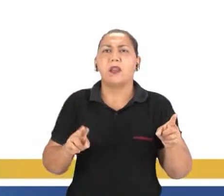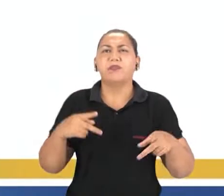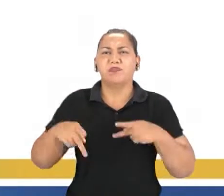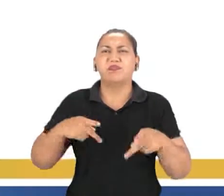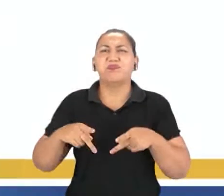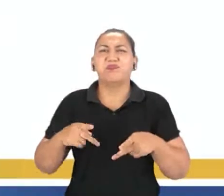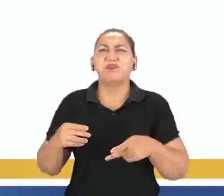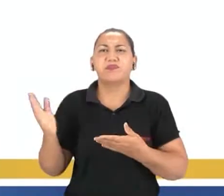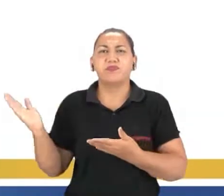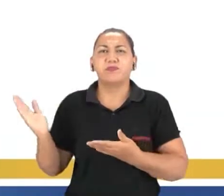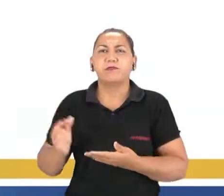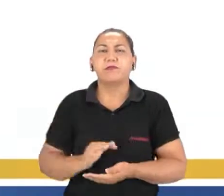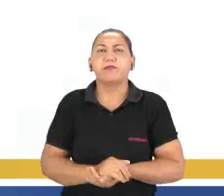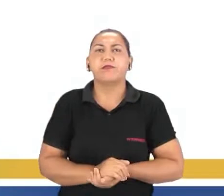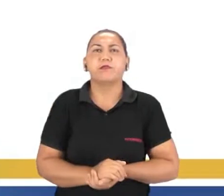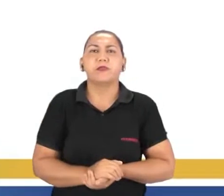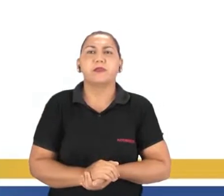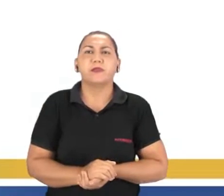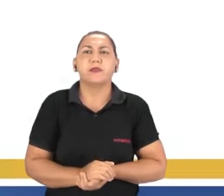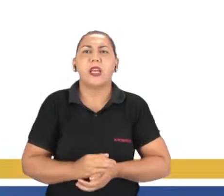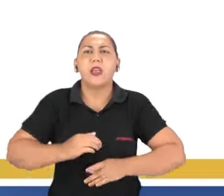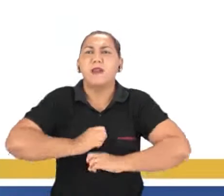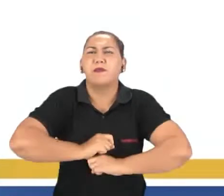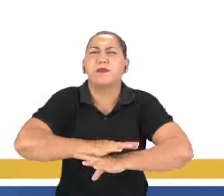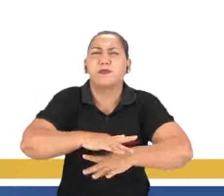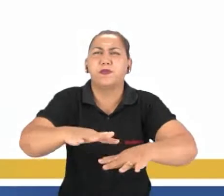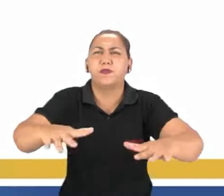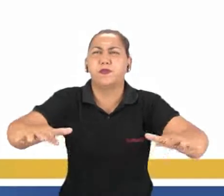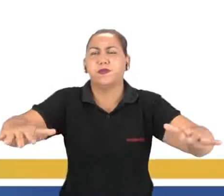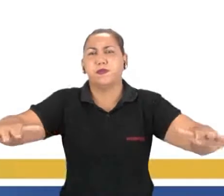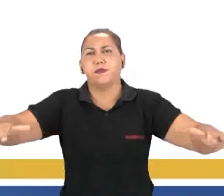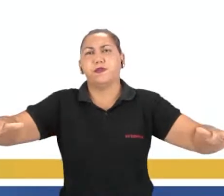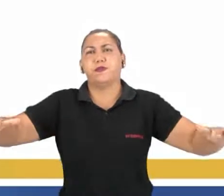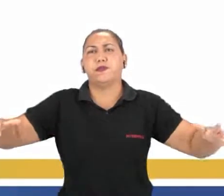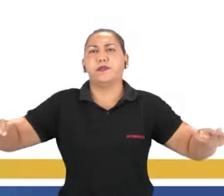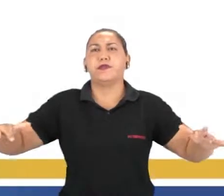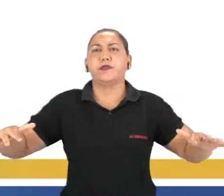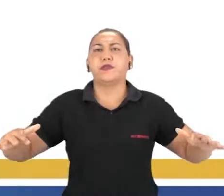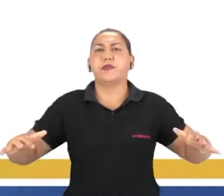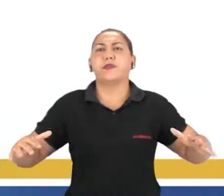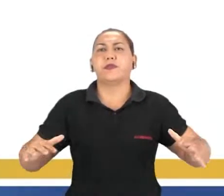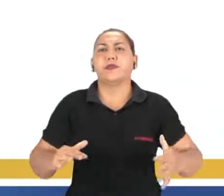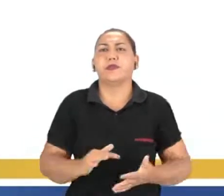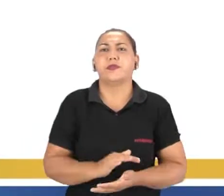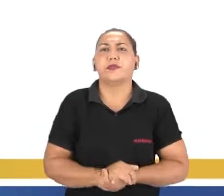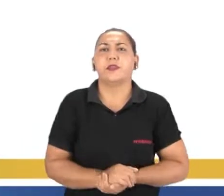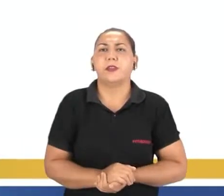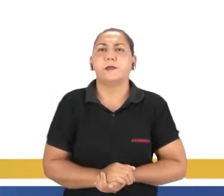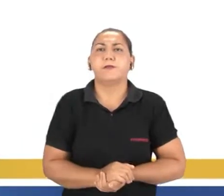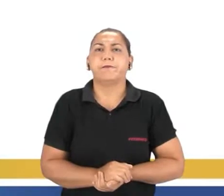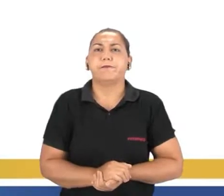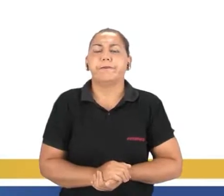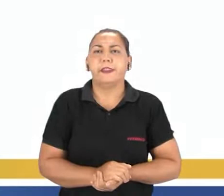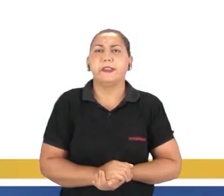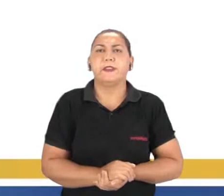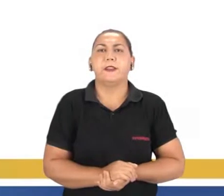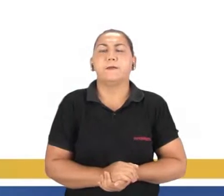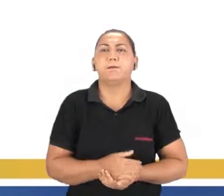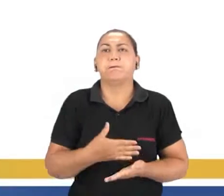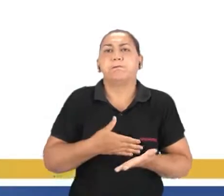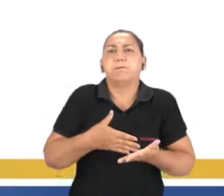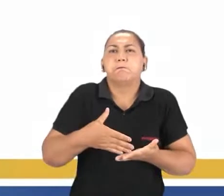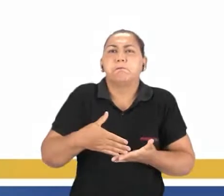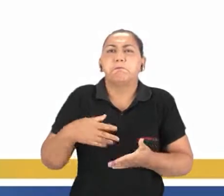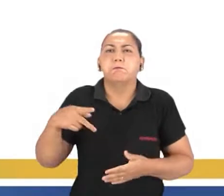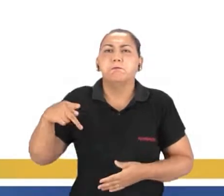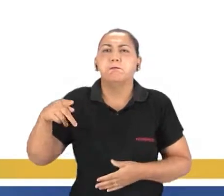Axaninca, se espalharam desde a confluência da localidade de Pauini, Amazonas, com o rio Purus,